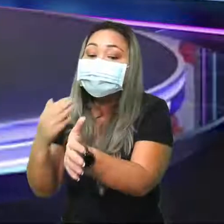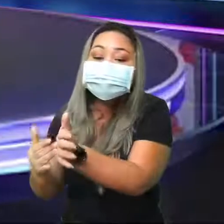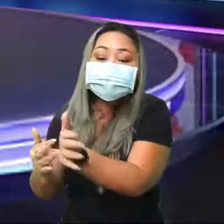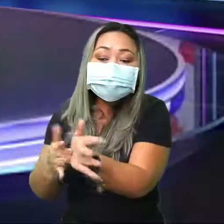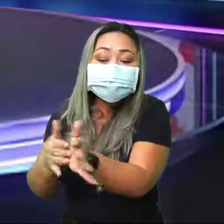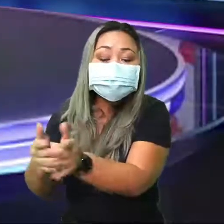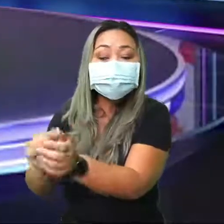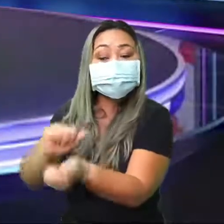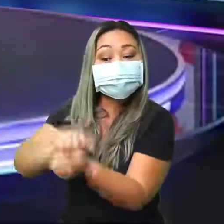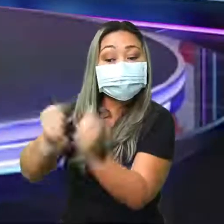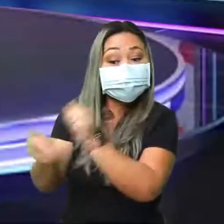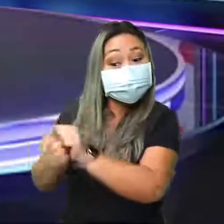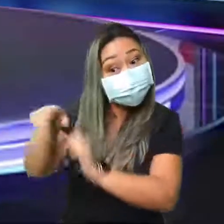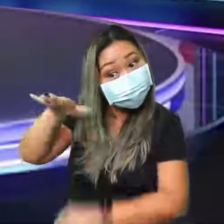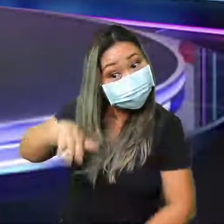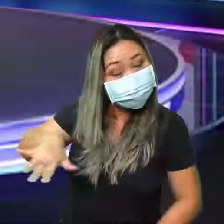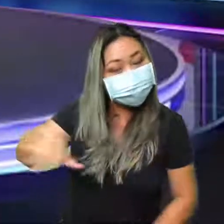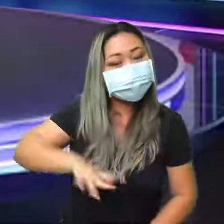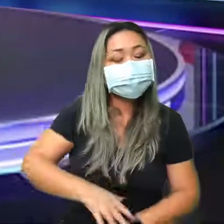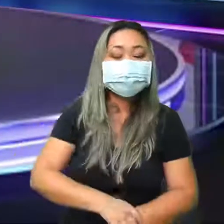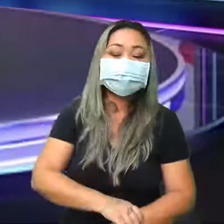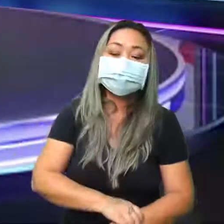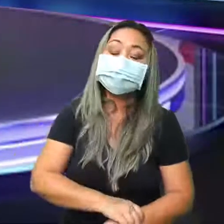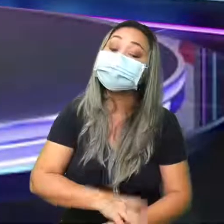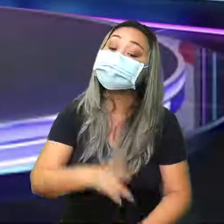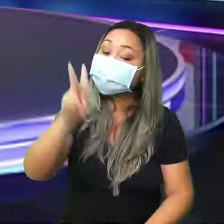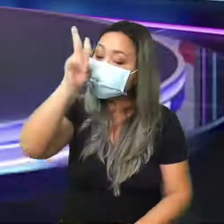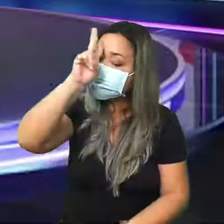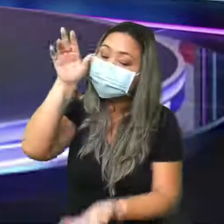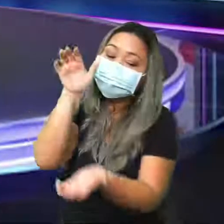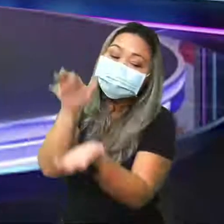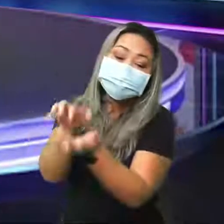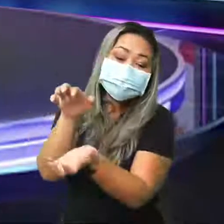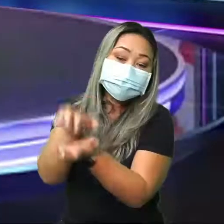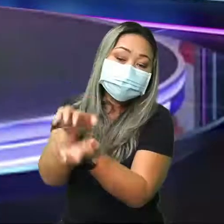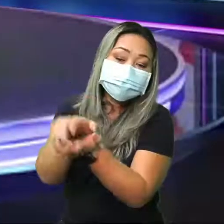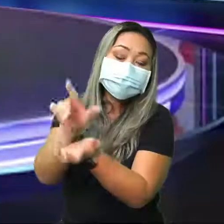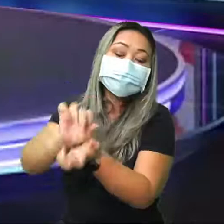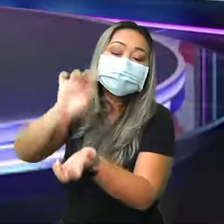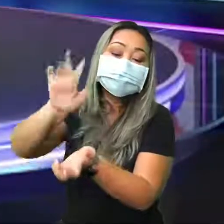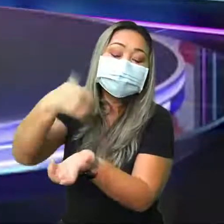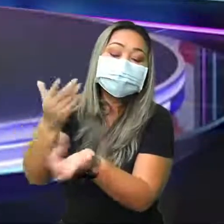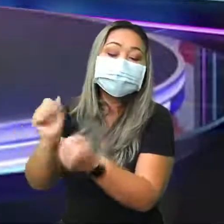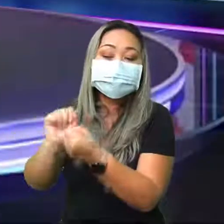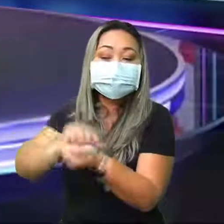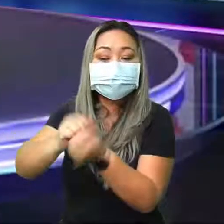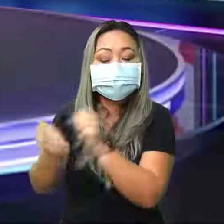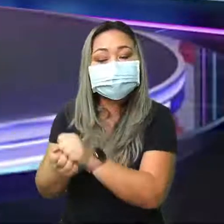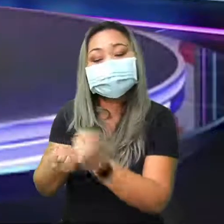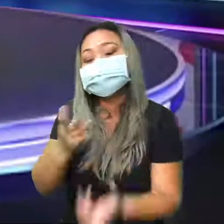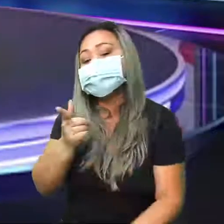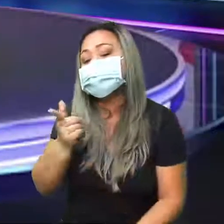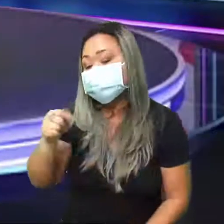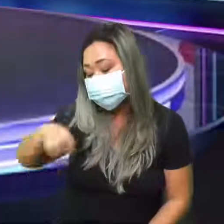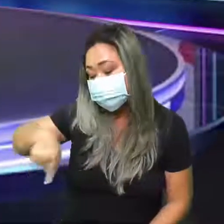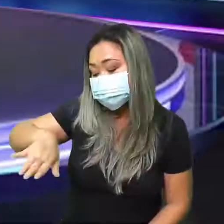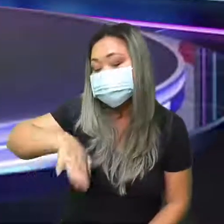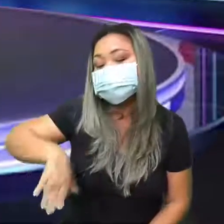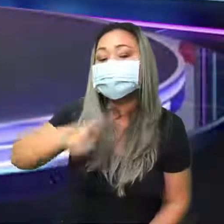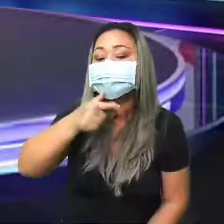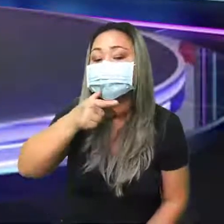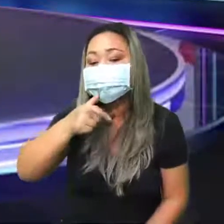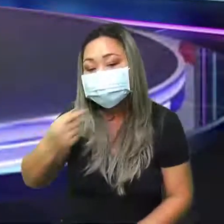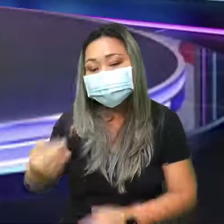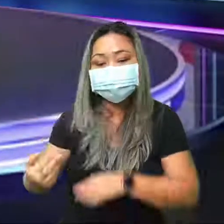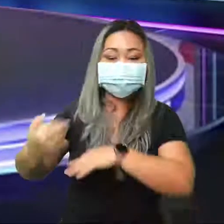eles estão adaptados. A gente lembra aí do jacaré. O jacaré são os animais também adaptados à vida aquática, mas aí eles saem,